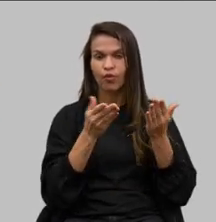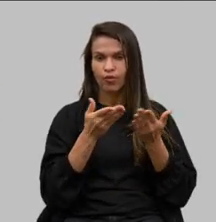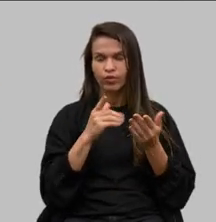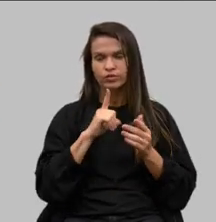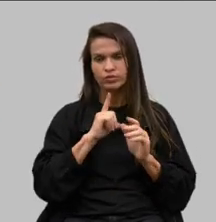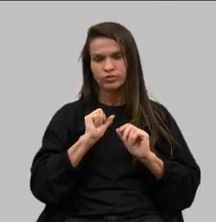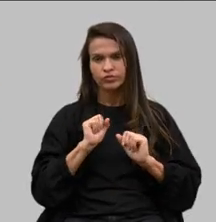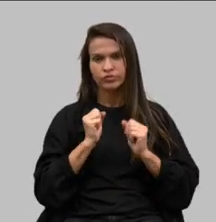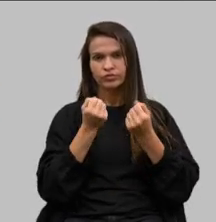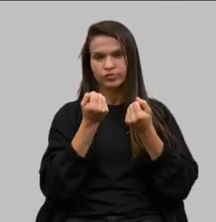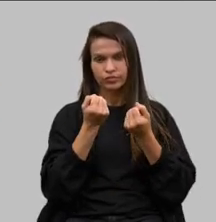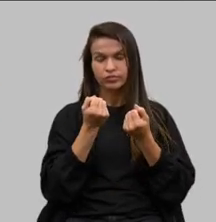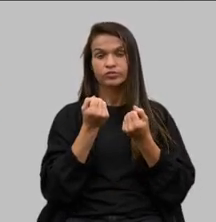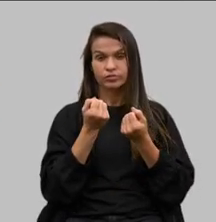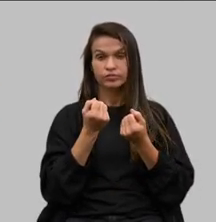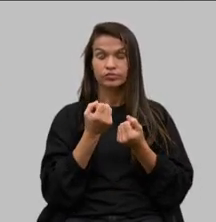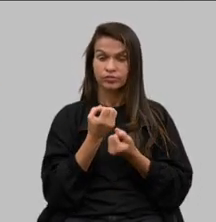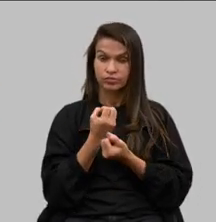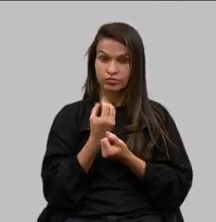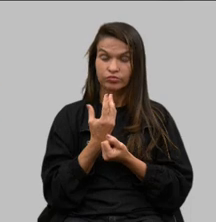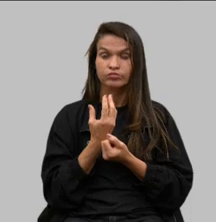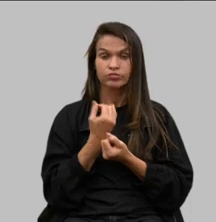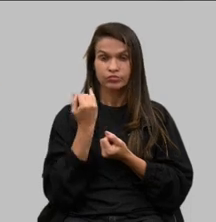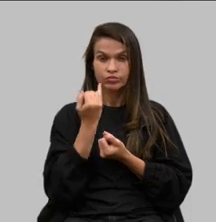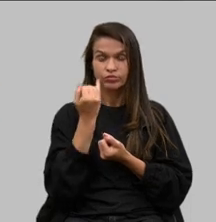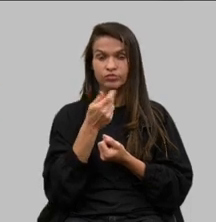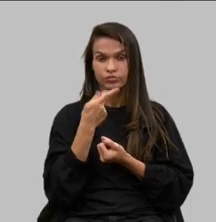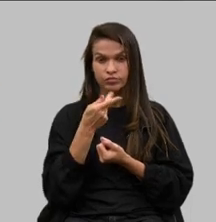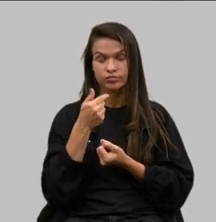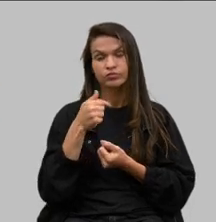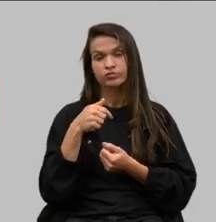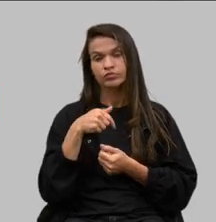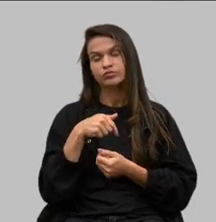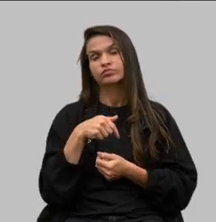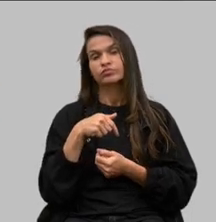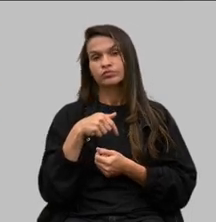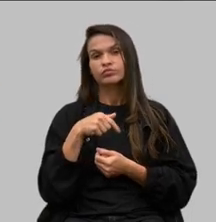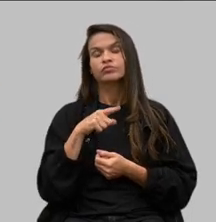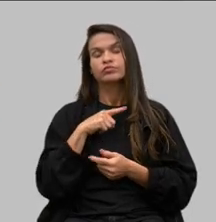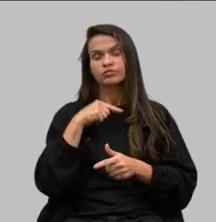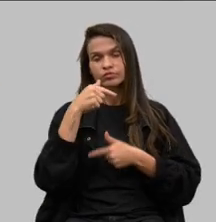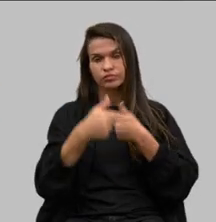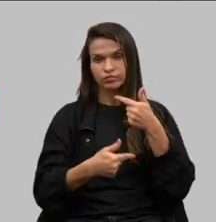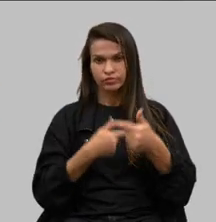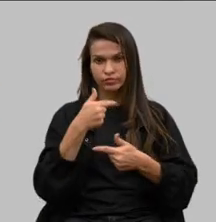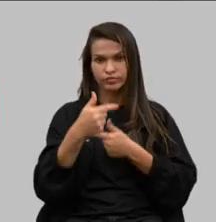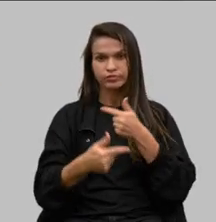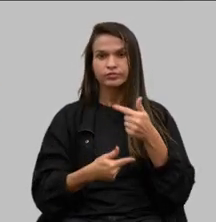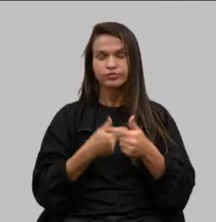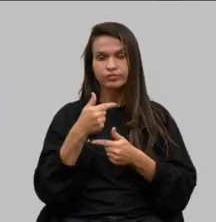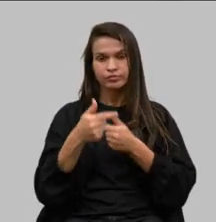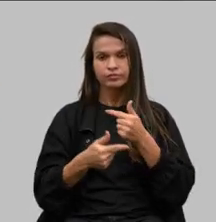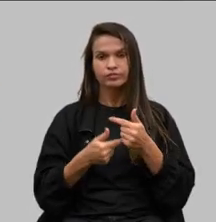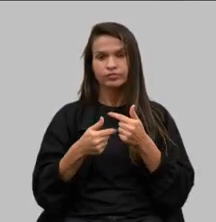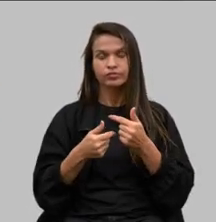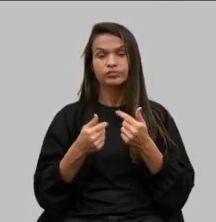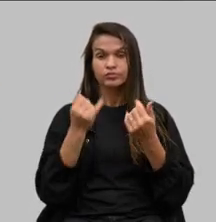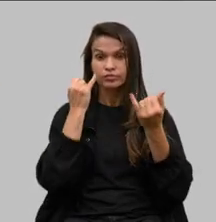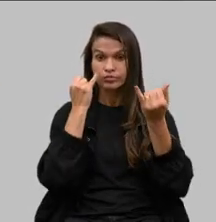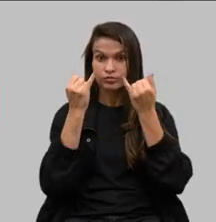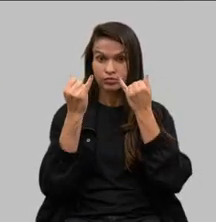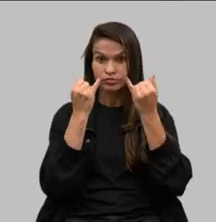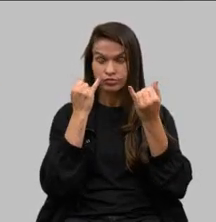esforço é bom também ressaltar aqui que nós estamos com um grande trabalho eh de informatização